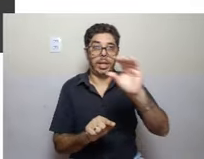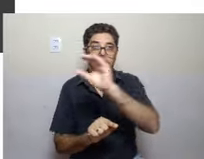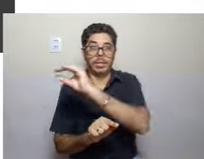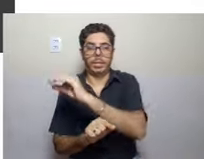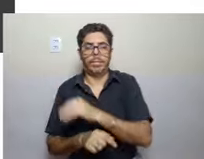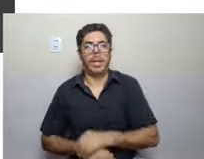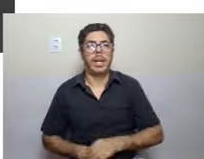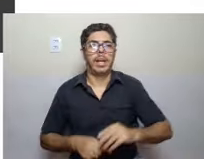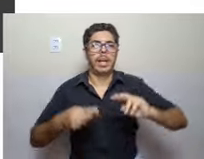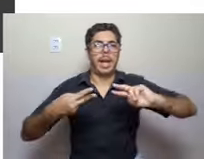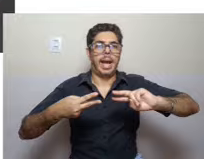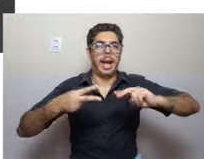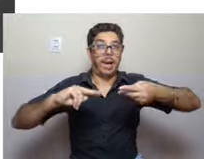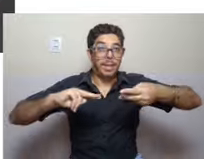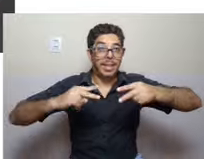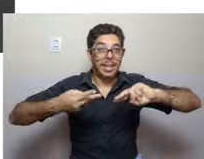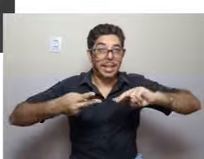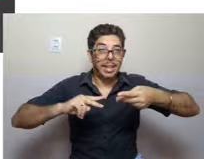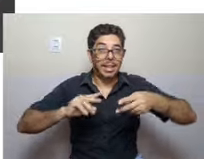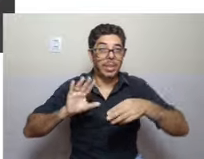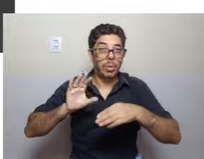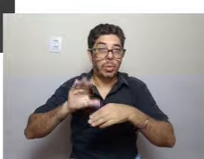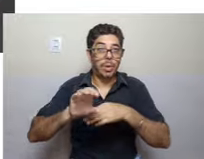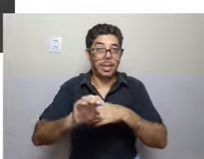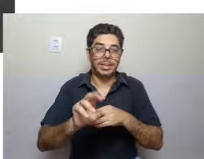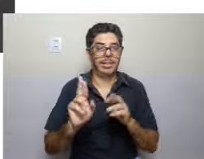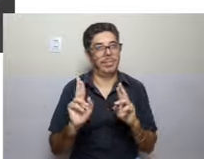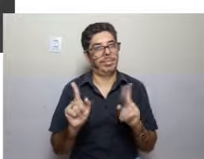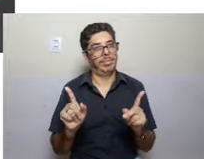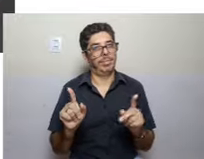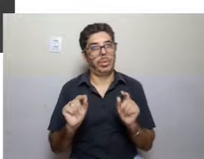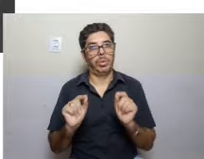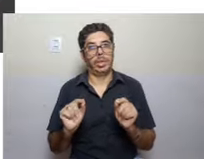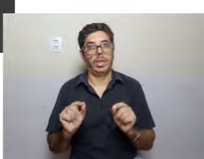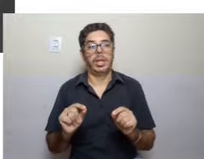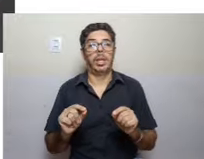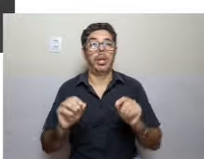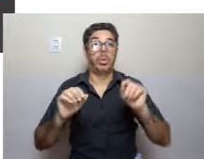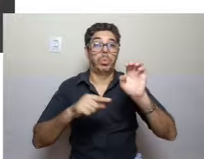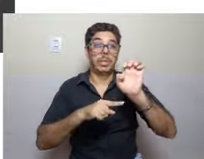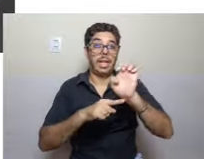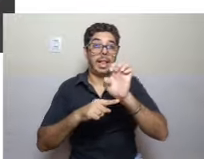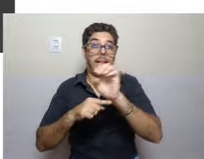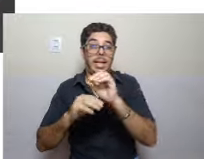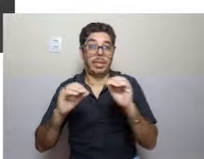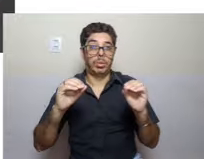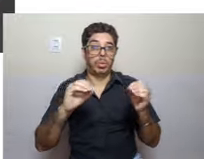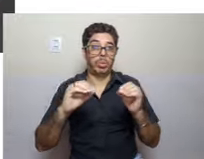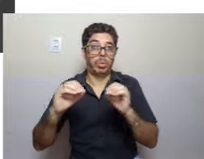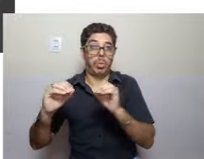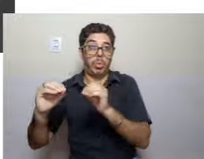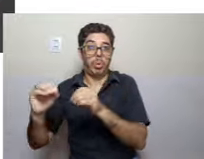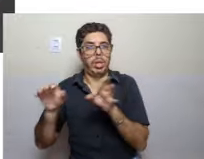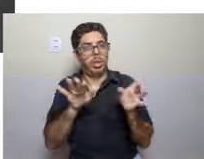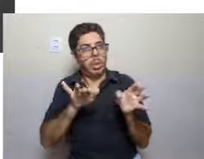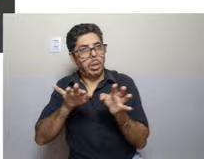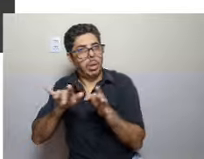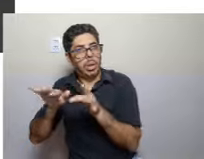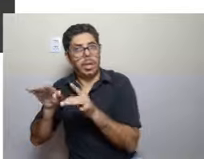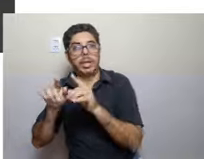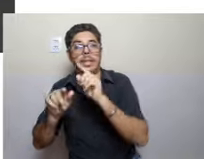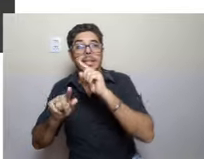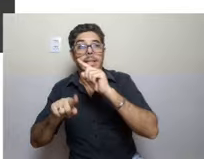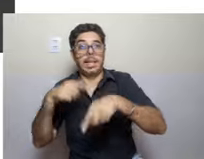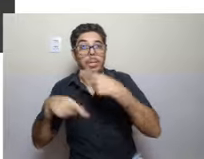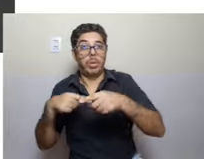alternada, por sua vez, é exatamente como o nome diz. Os elétrons no circuito são movidos primeiro em uma direção e